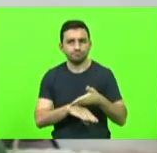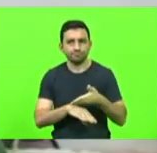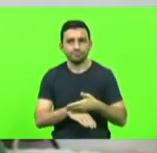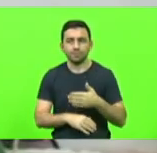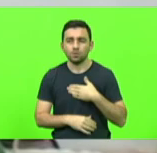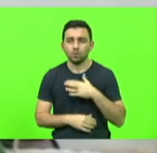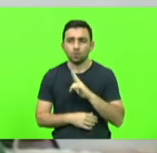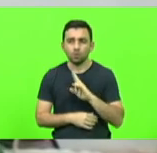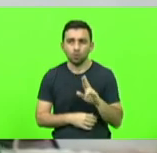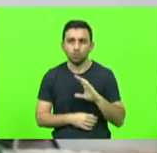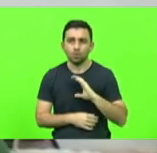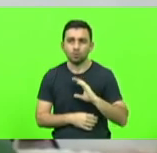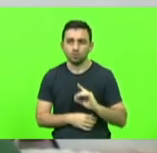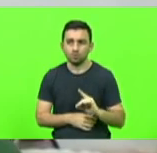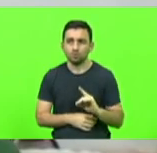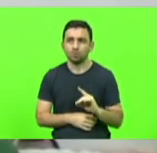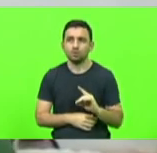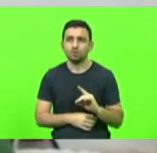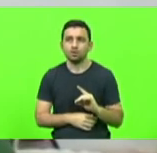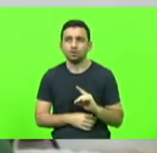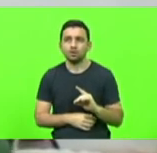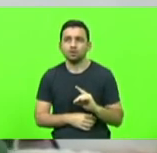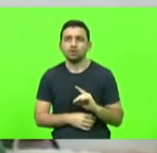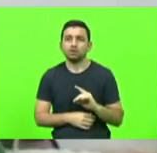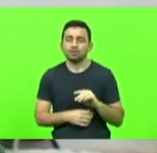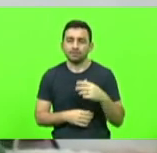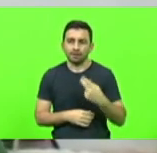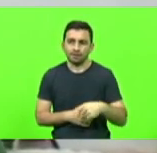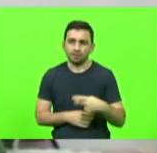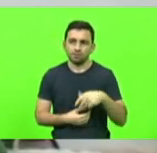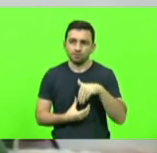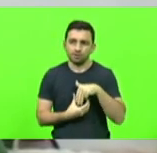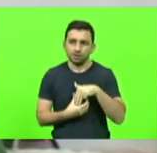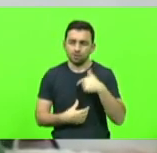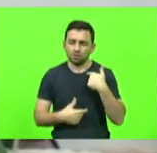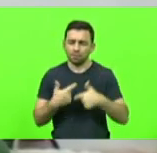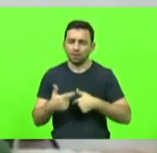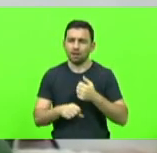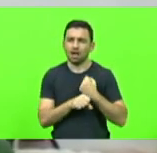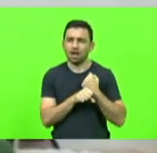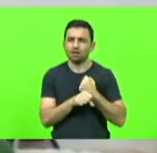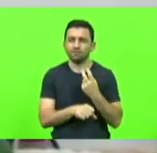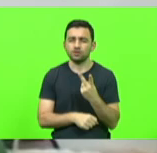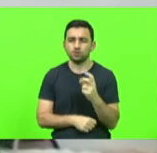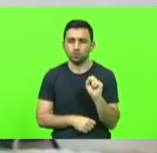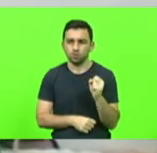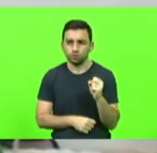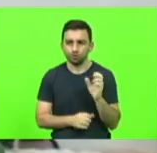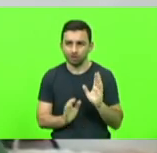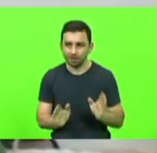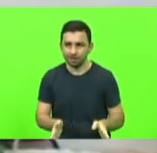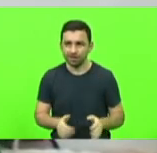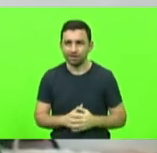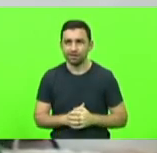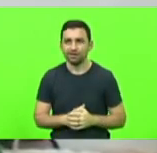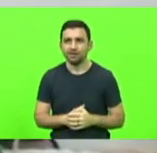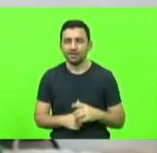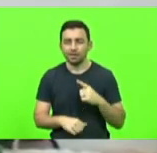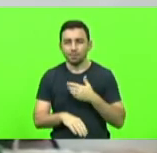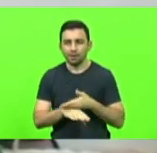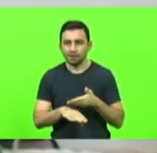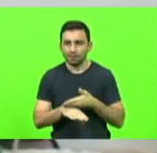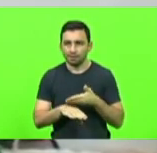sou coordenadora do curso de Fonoaudiologia da Univale, onde trabalho há 28 anos. Eu tenho pele branca,